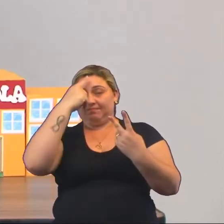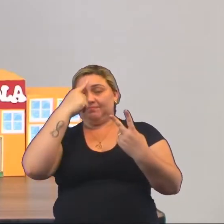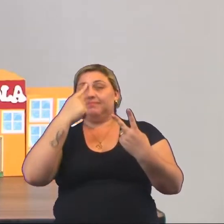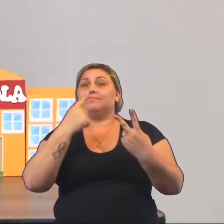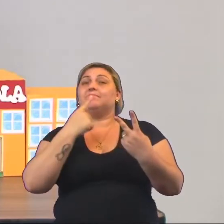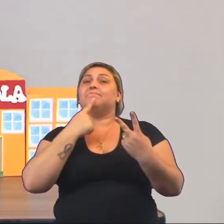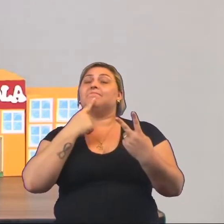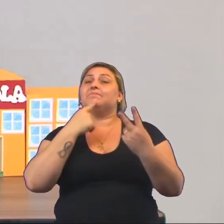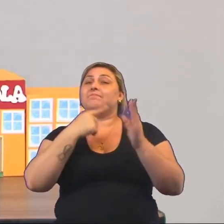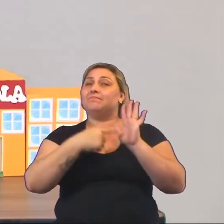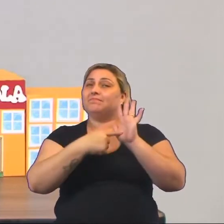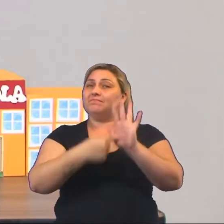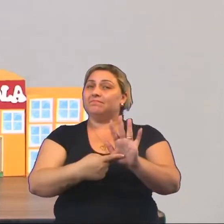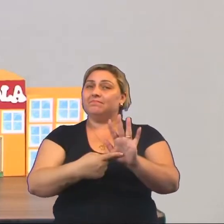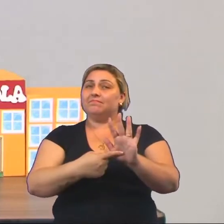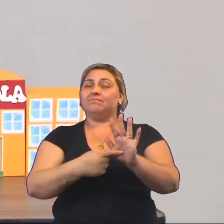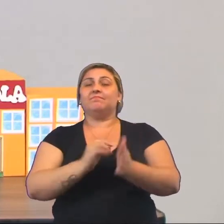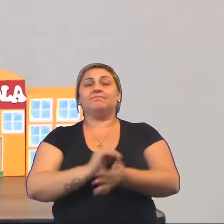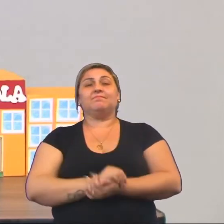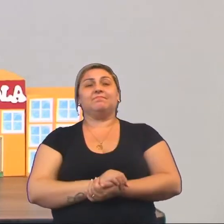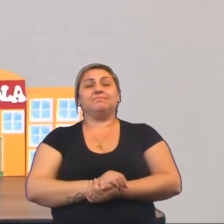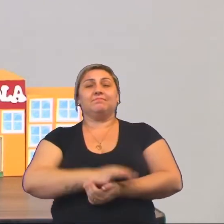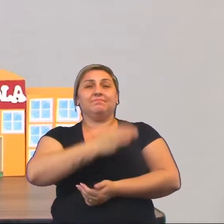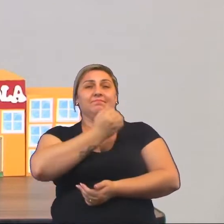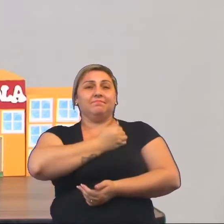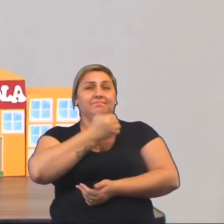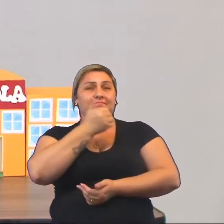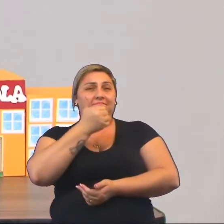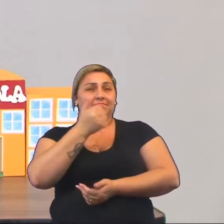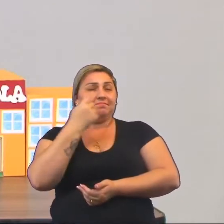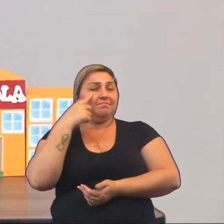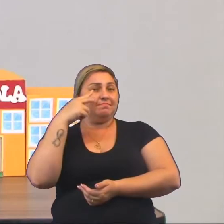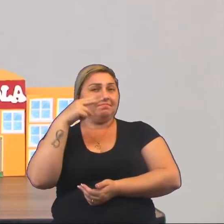imagens para ser aberta. Então vamos abrir o número